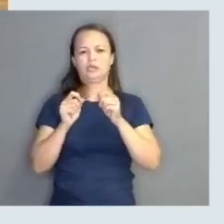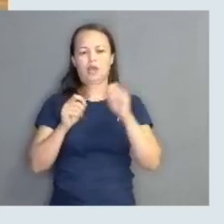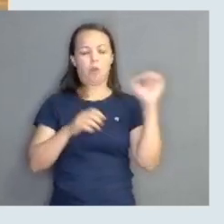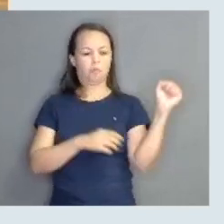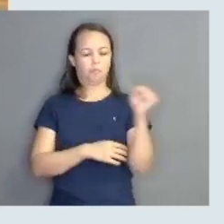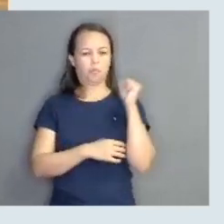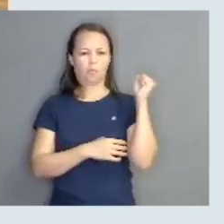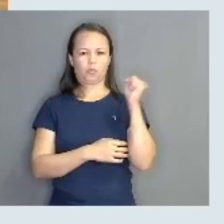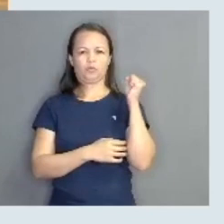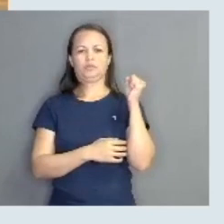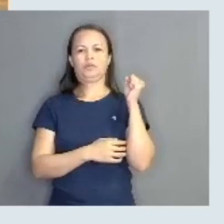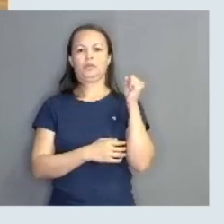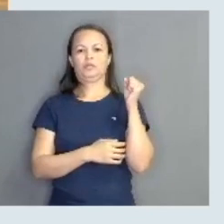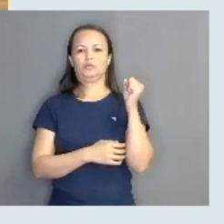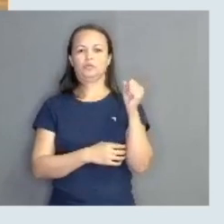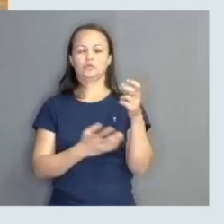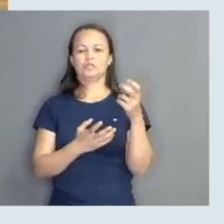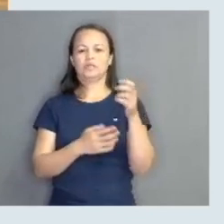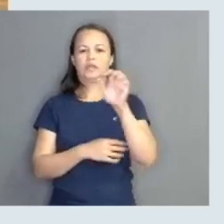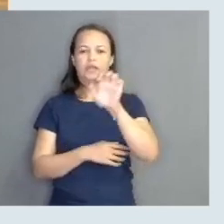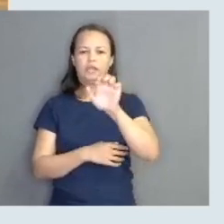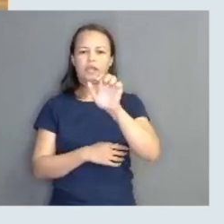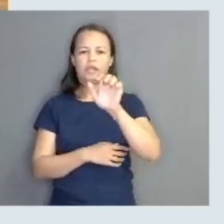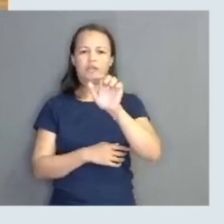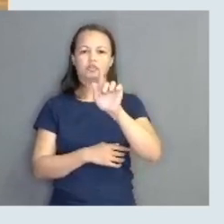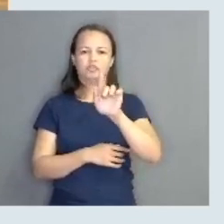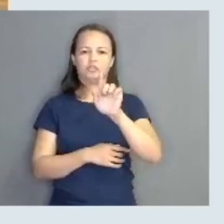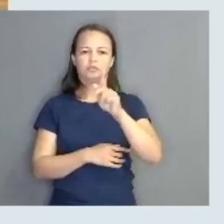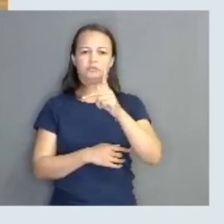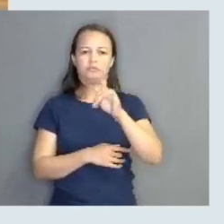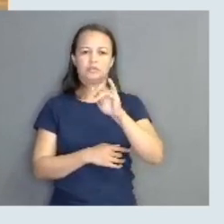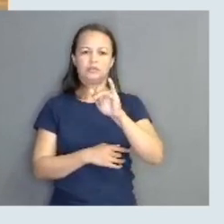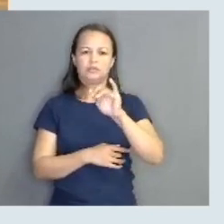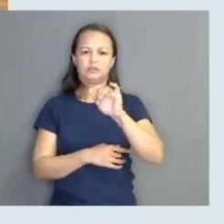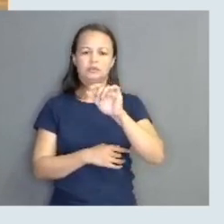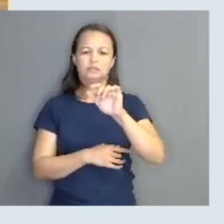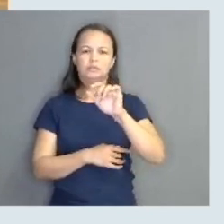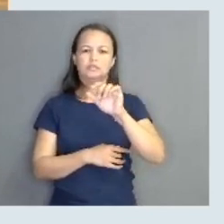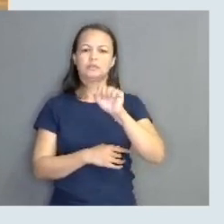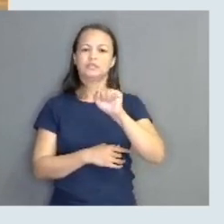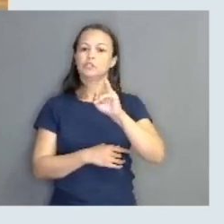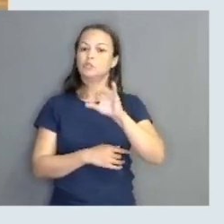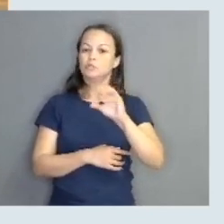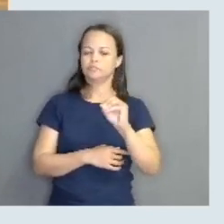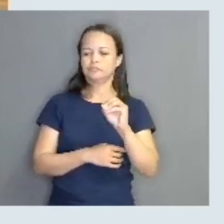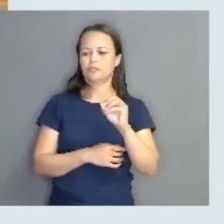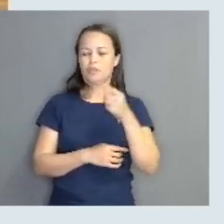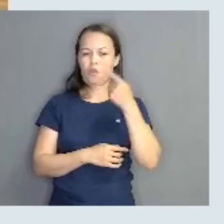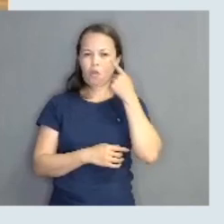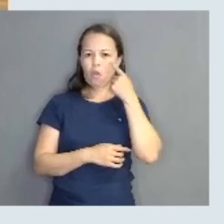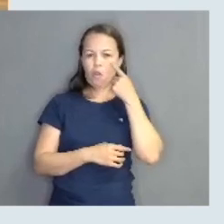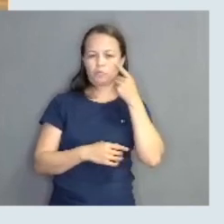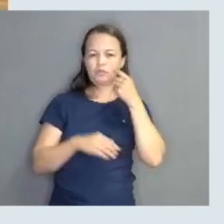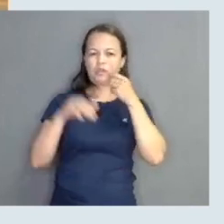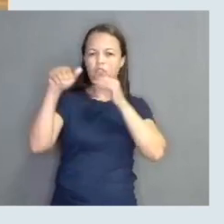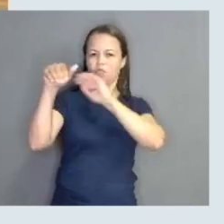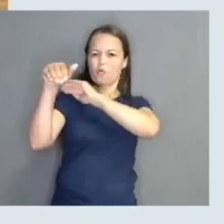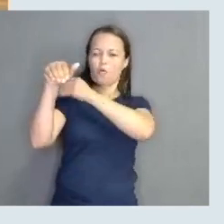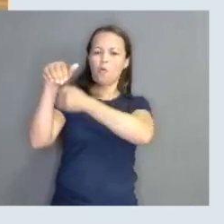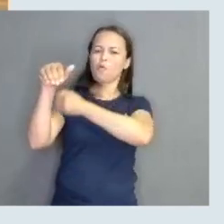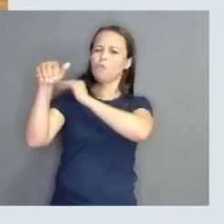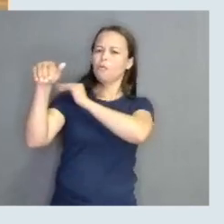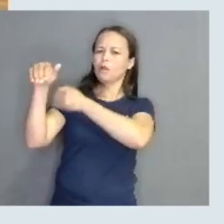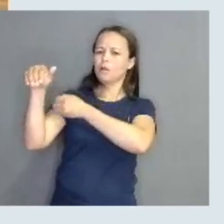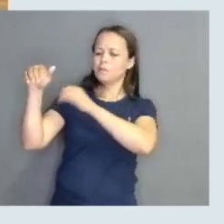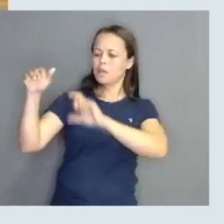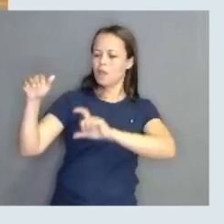dos egípcios. Ora, veja o tamanho do camelo, né? Então, a pessoa que vem de